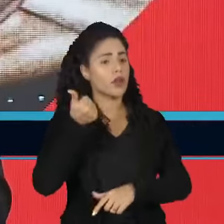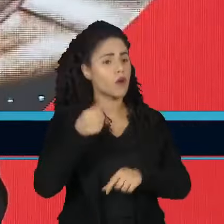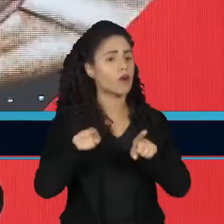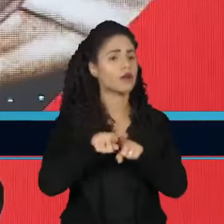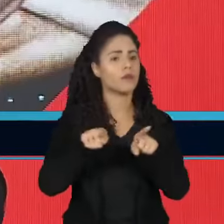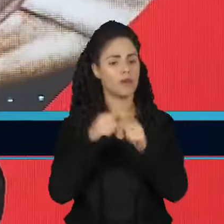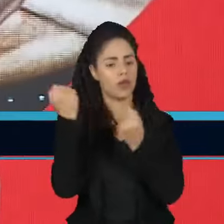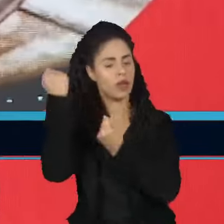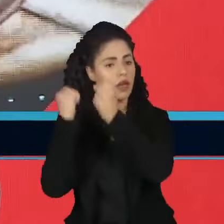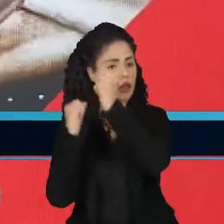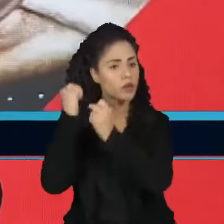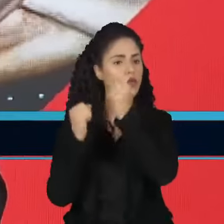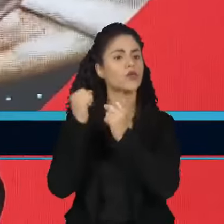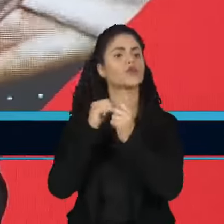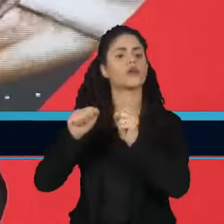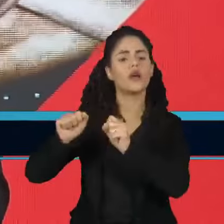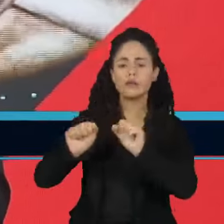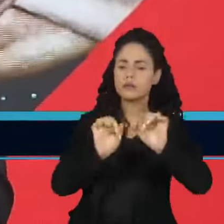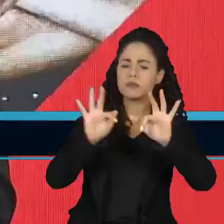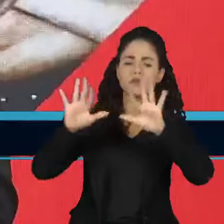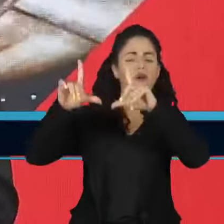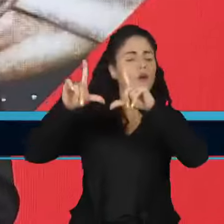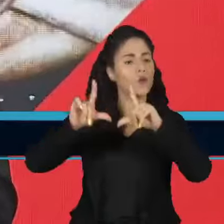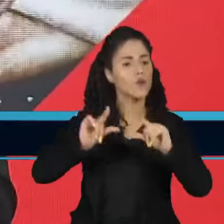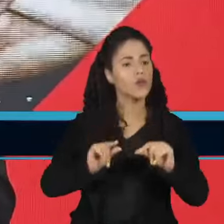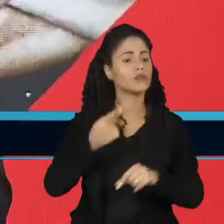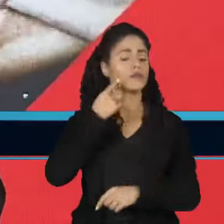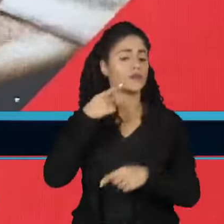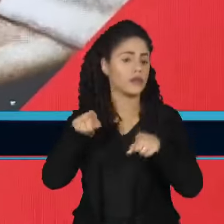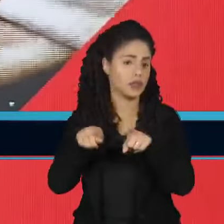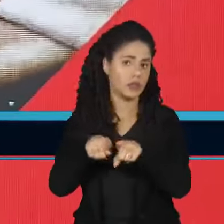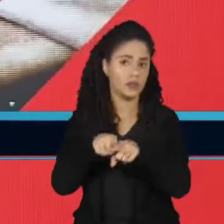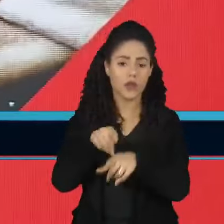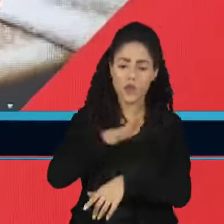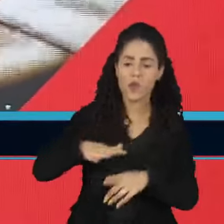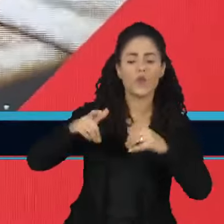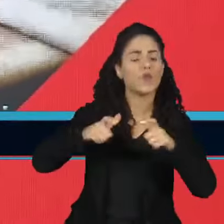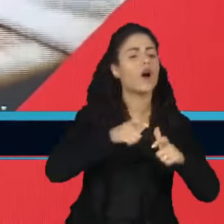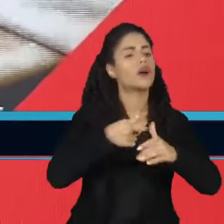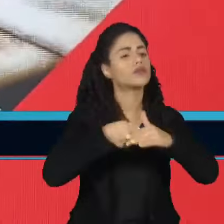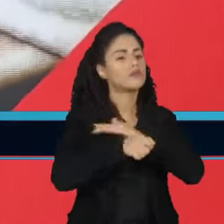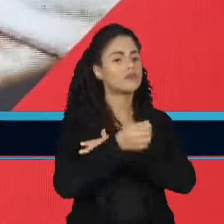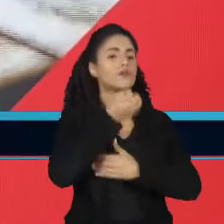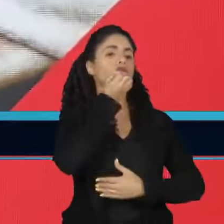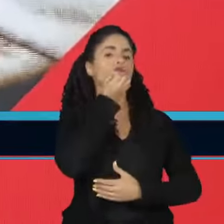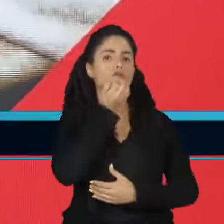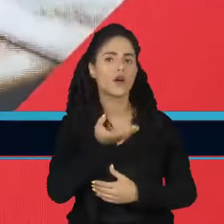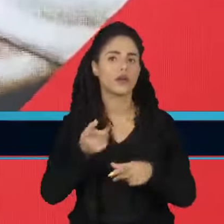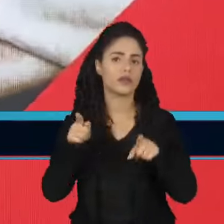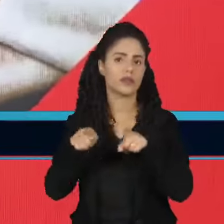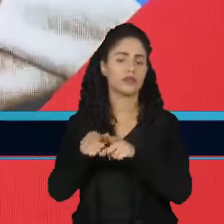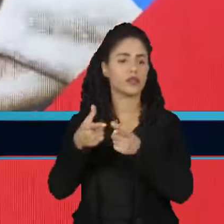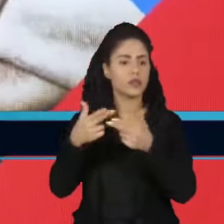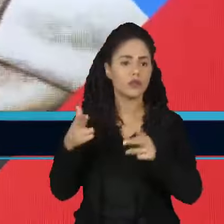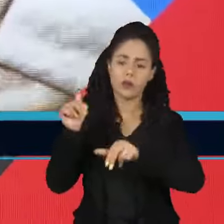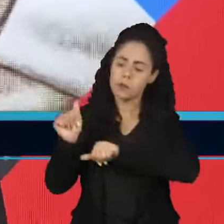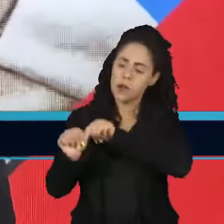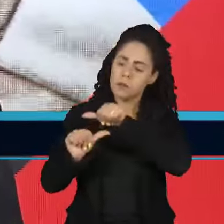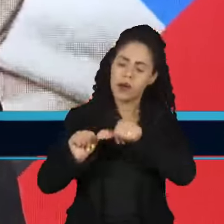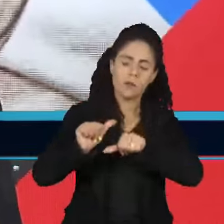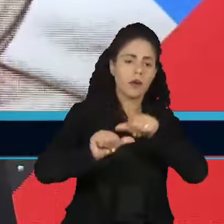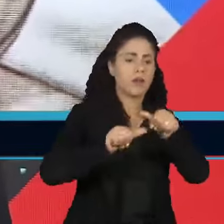indústria andar melhor eh e num ambiente de negócio favorecido pelas reformas que estão em curso no